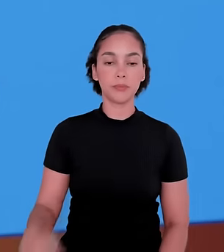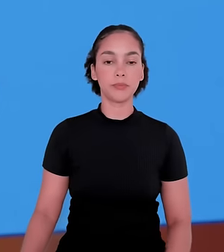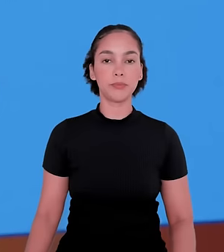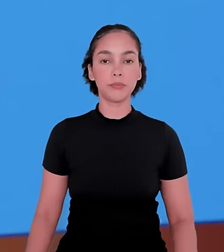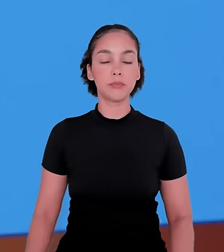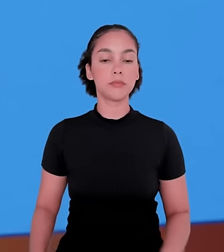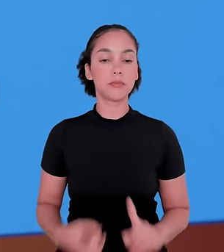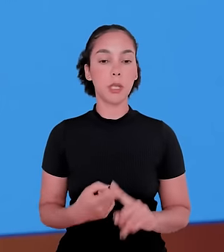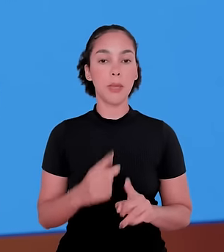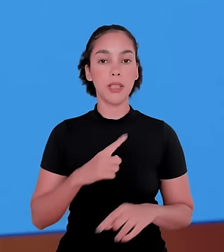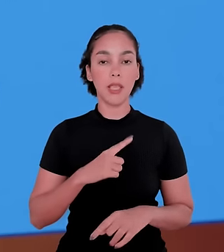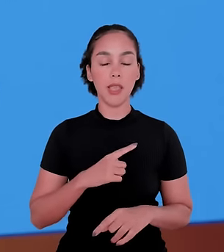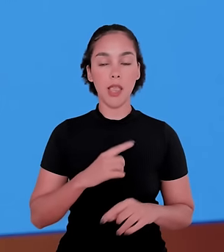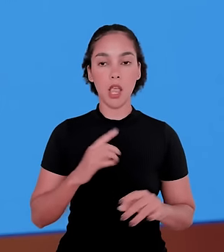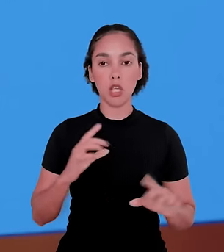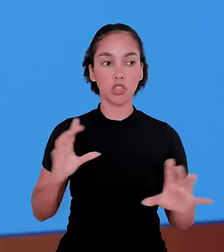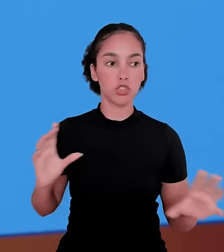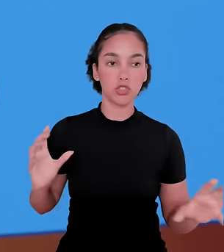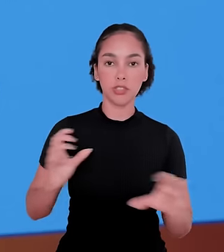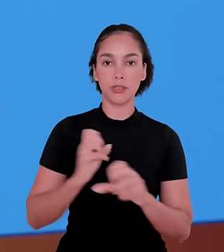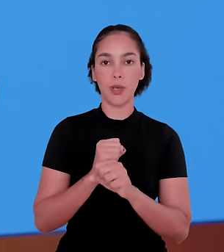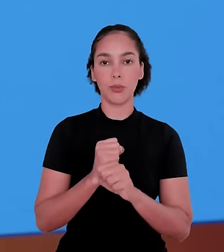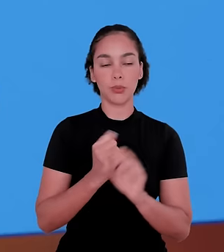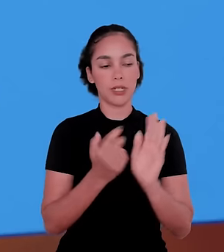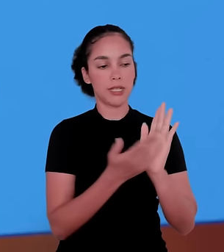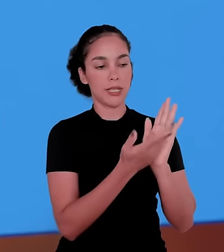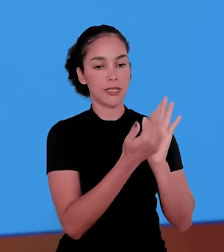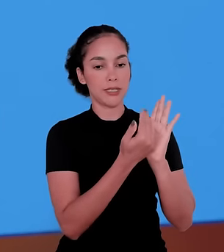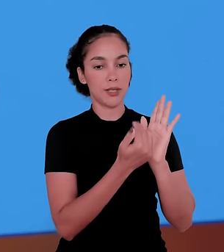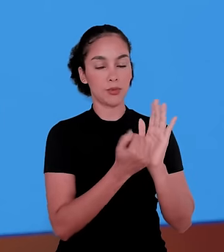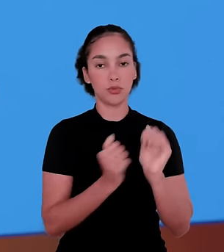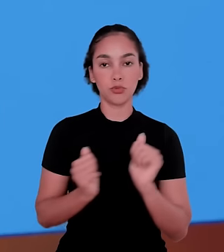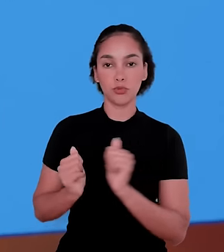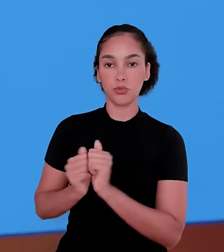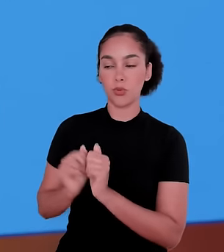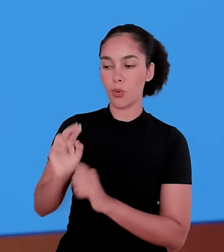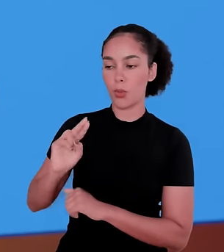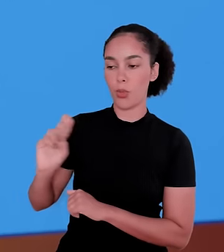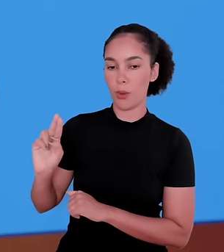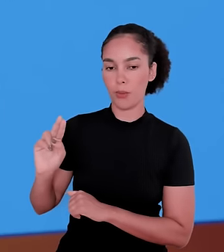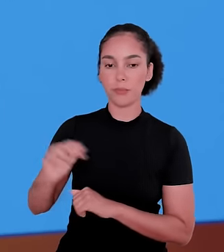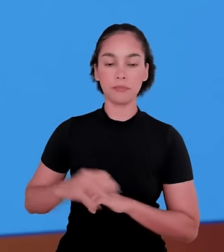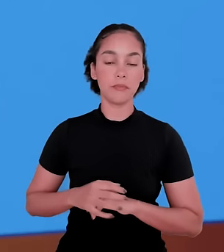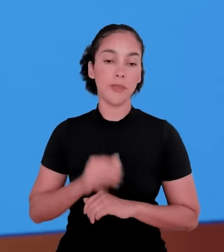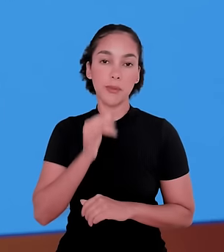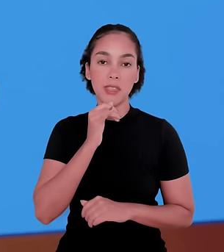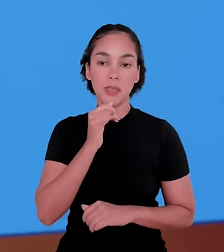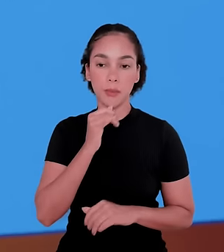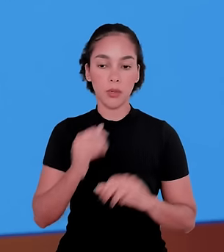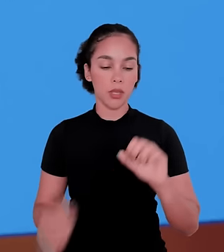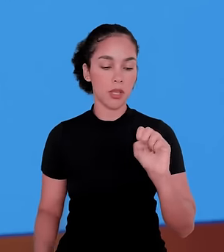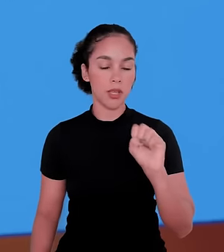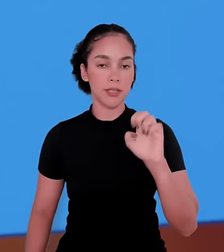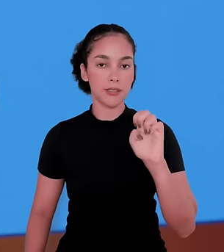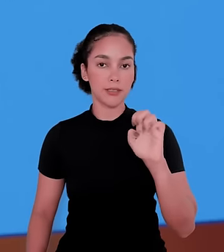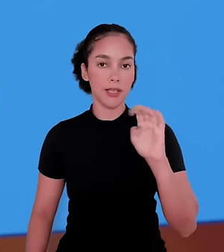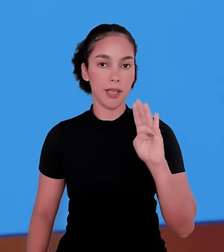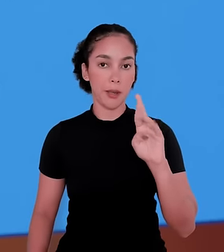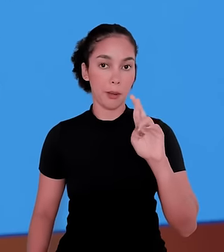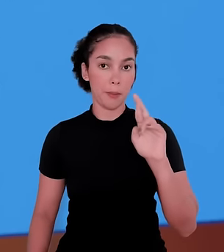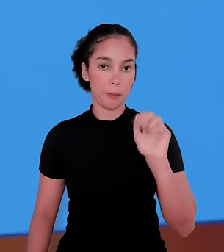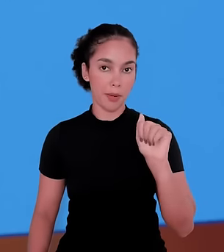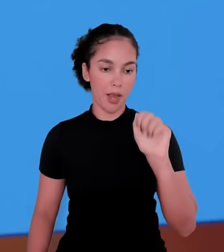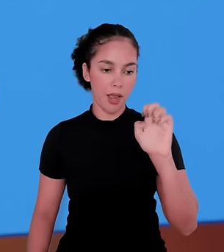marca mista que é a junção do desenho com o nome por exemplo o próprio sebrai aqui que tem um desenho associado